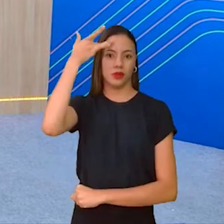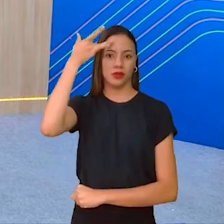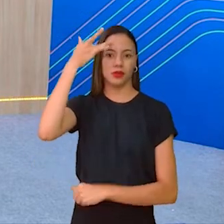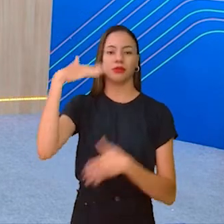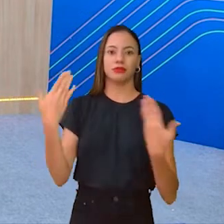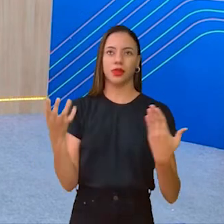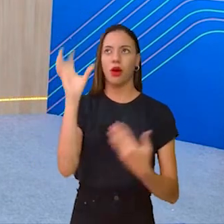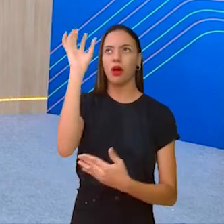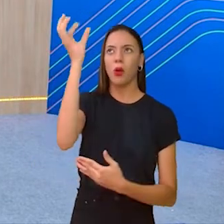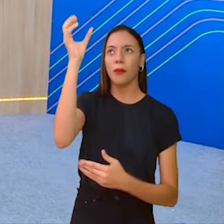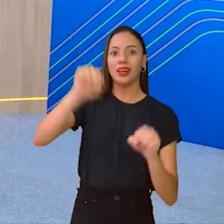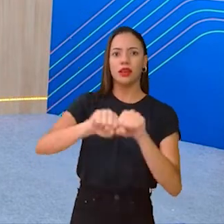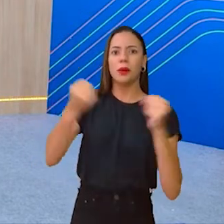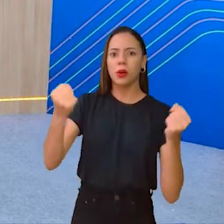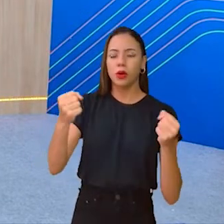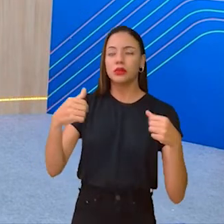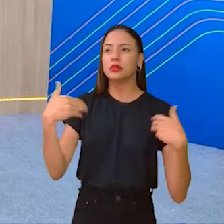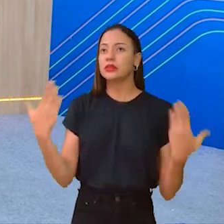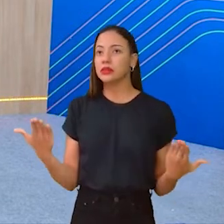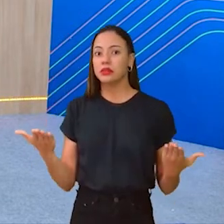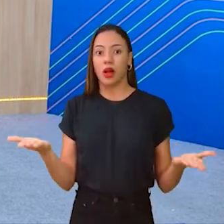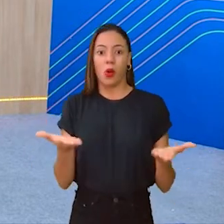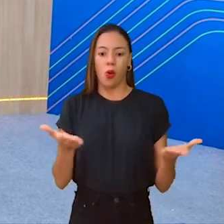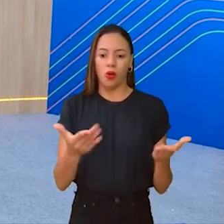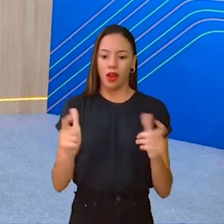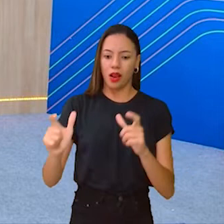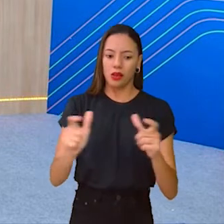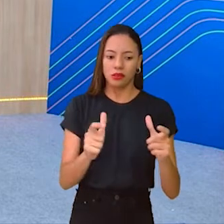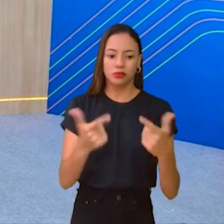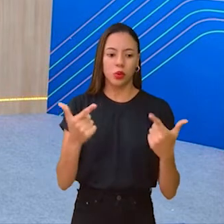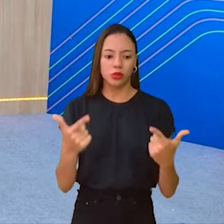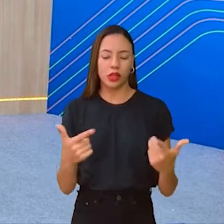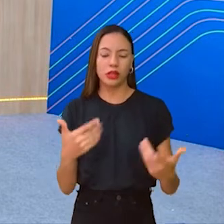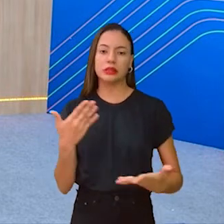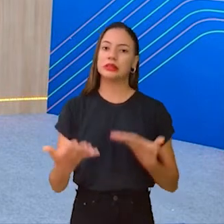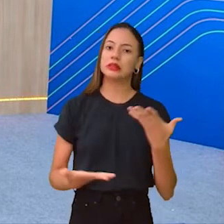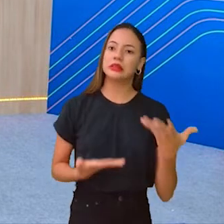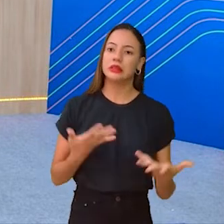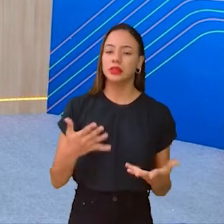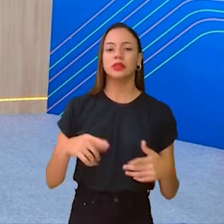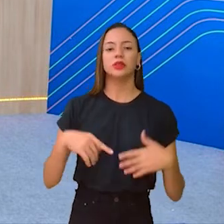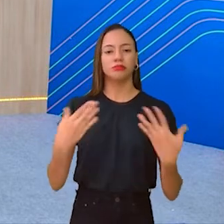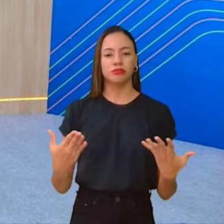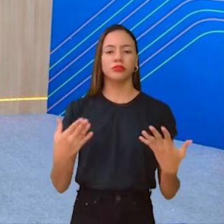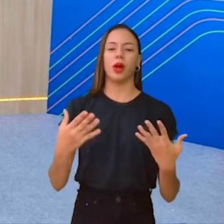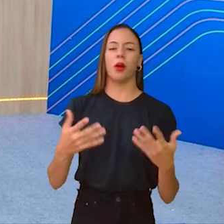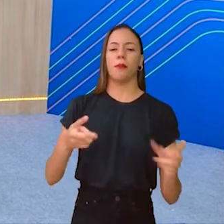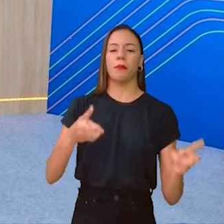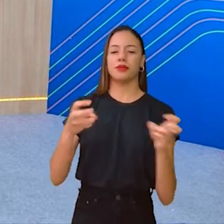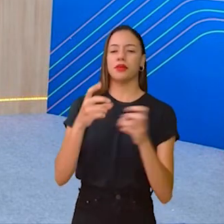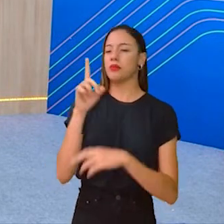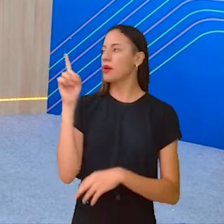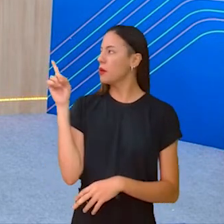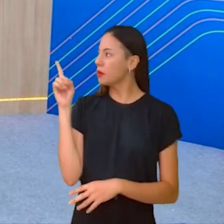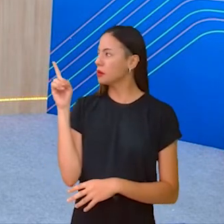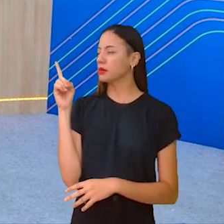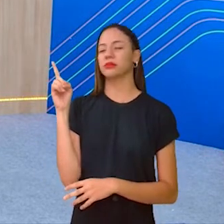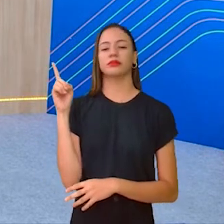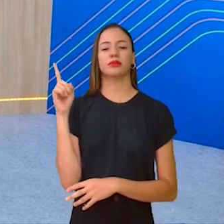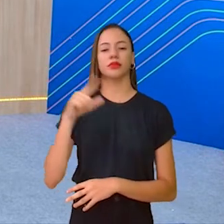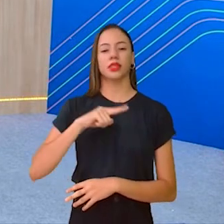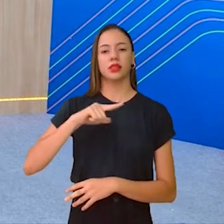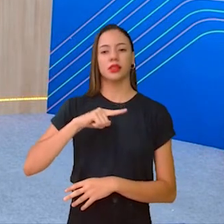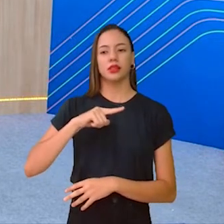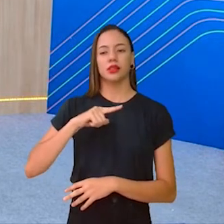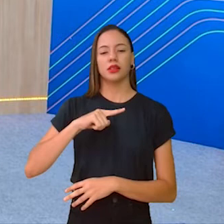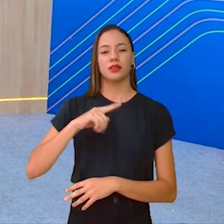lâmpadazinha rompeu, e agora? Será que não vai ter mais lugar? Então a gente viu ali, né, na cena lá, que tinha